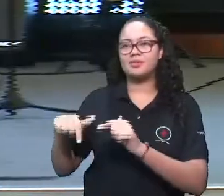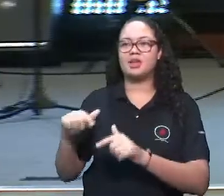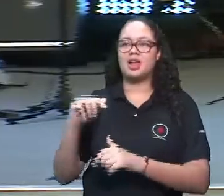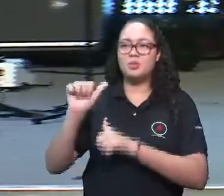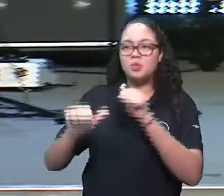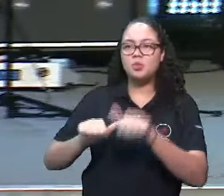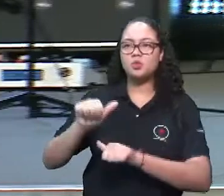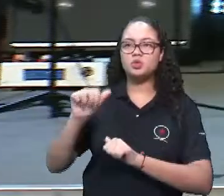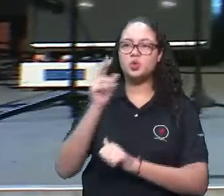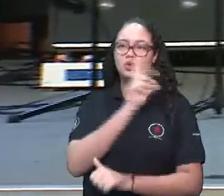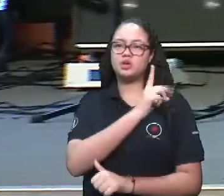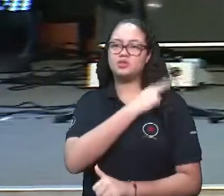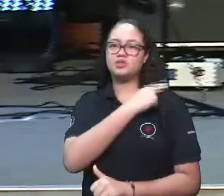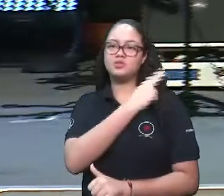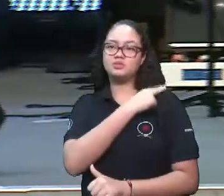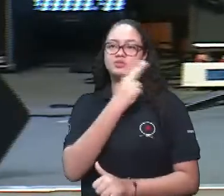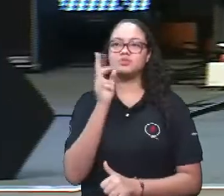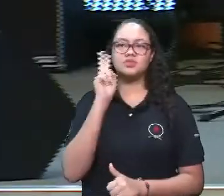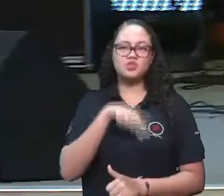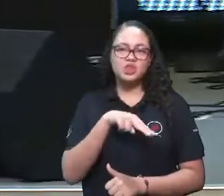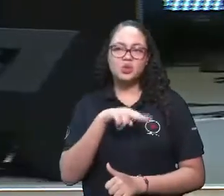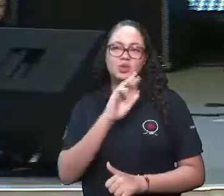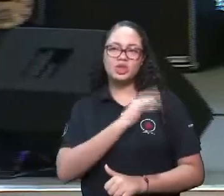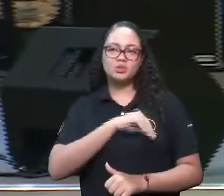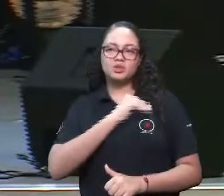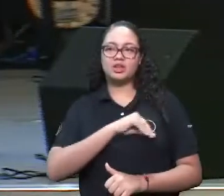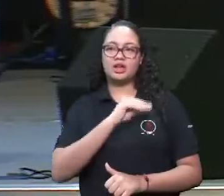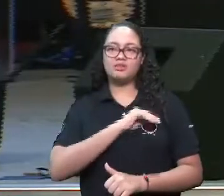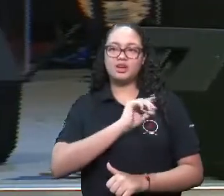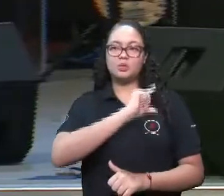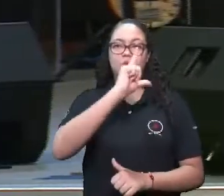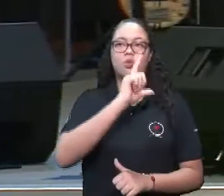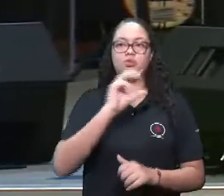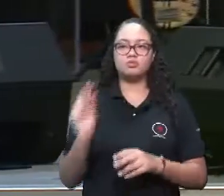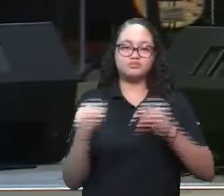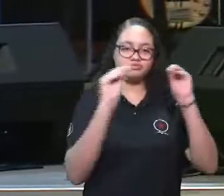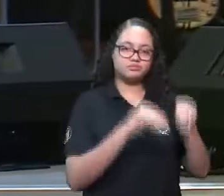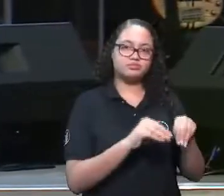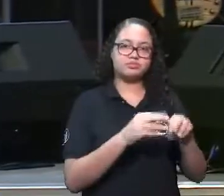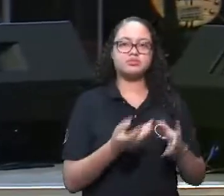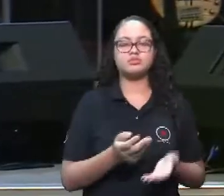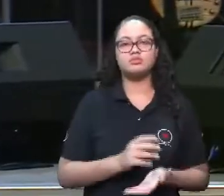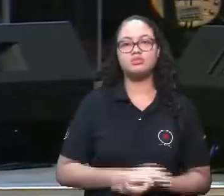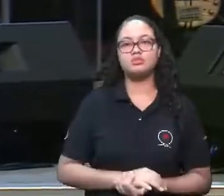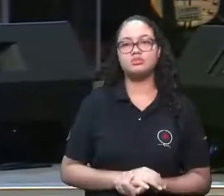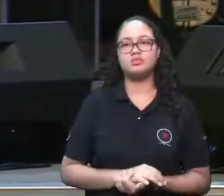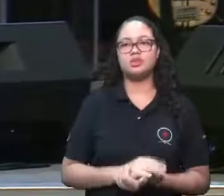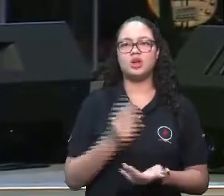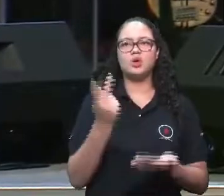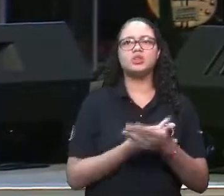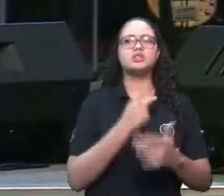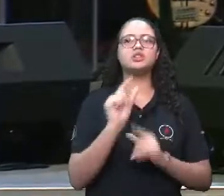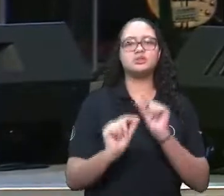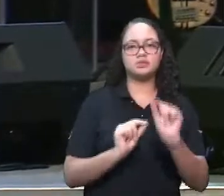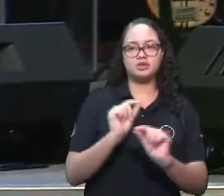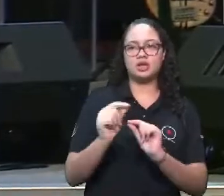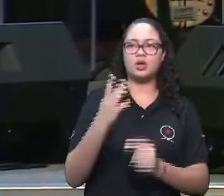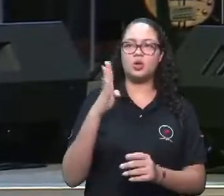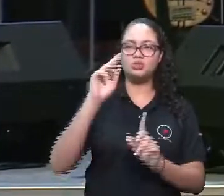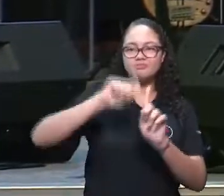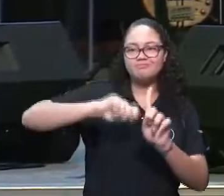cara viu que a gente ganhava muito bem e transferiu. Aí sabe o que aconteceu? 4 meses de